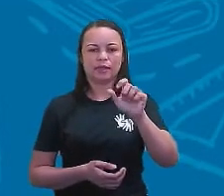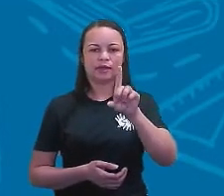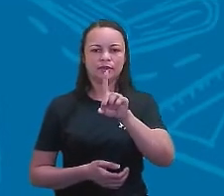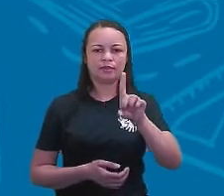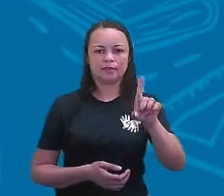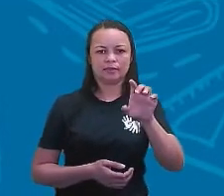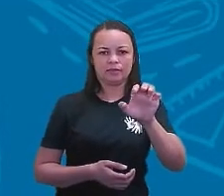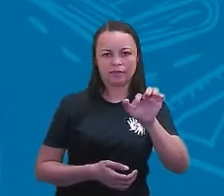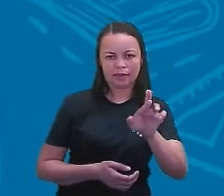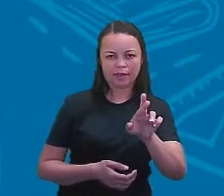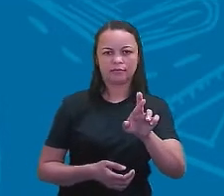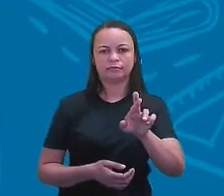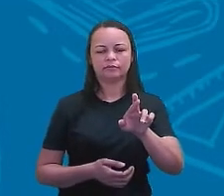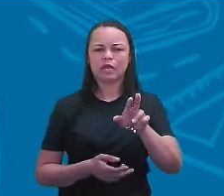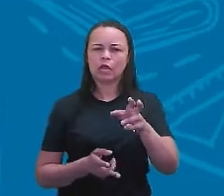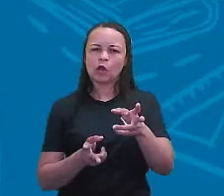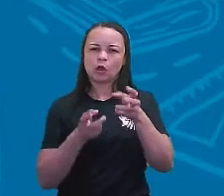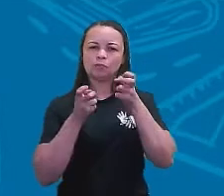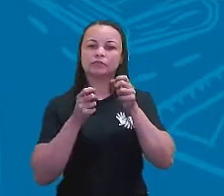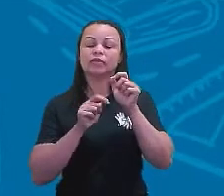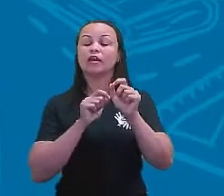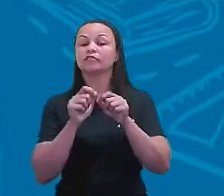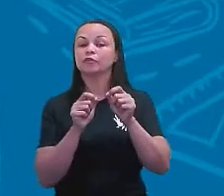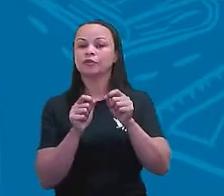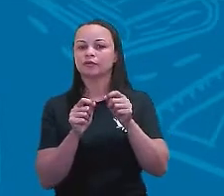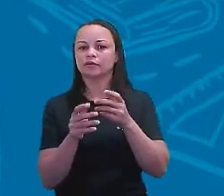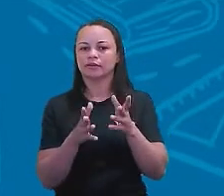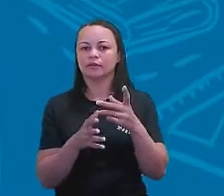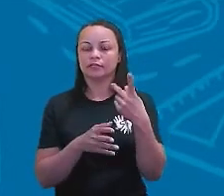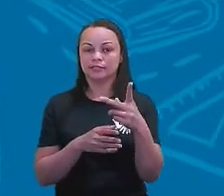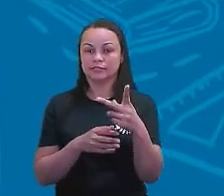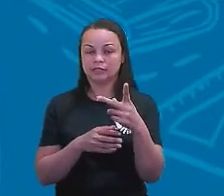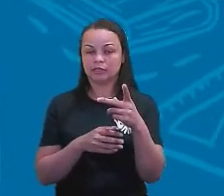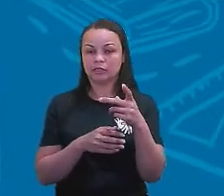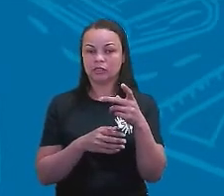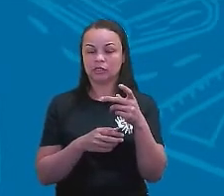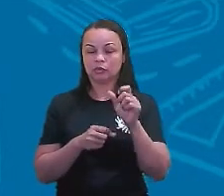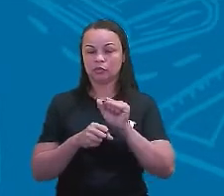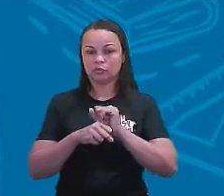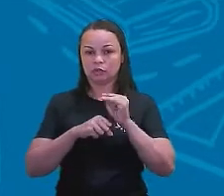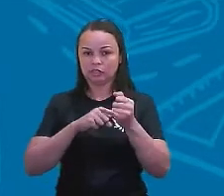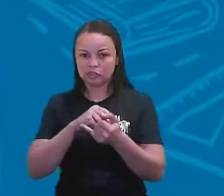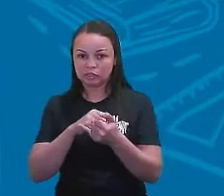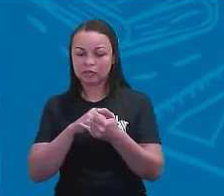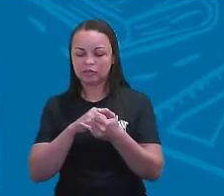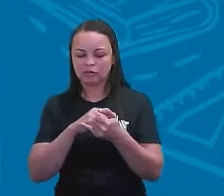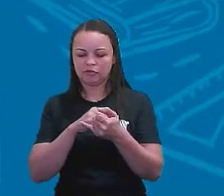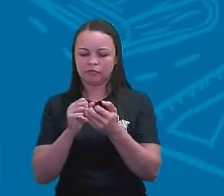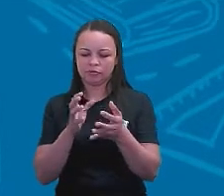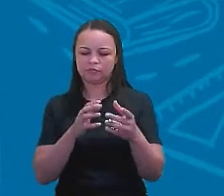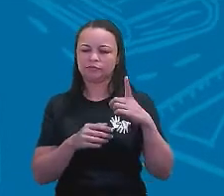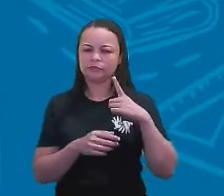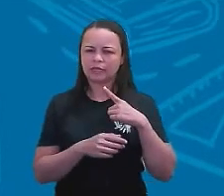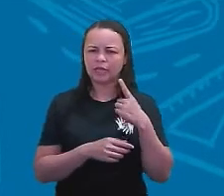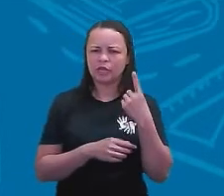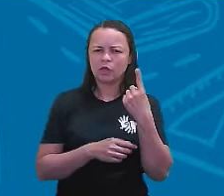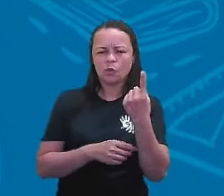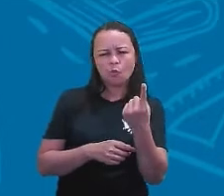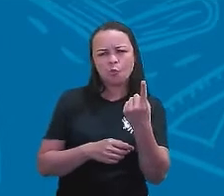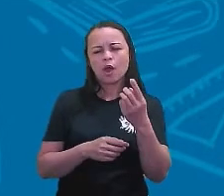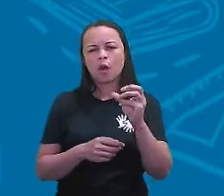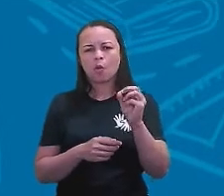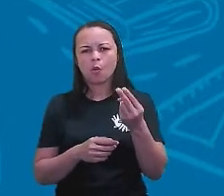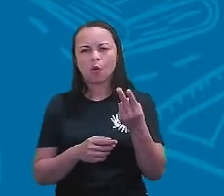than. Então nota, se o teu adjetivo tem uma ou duas sílabas, ela terminou